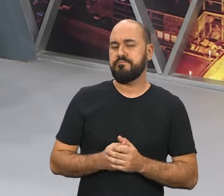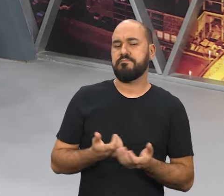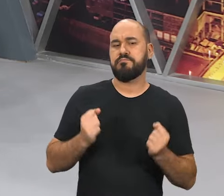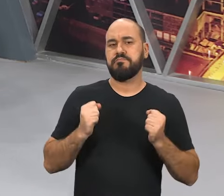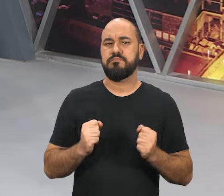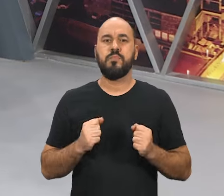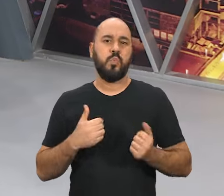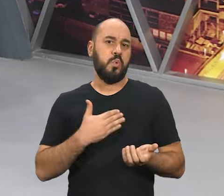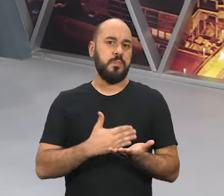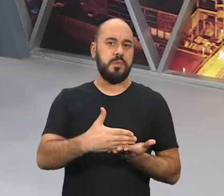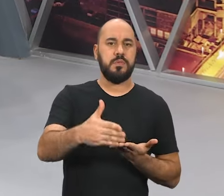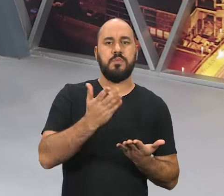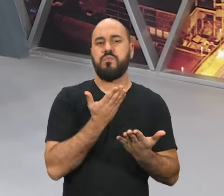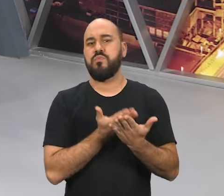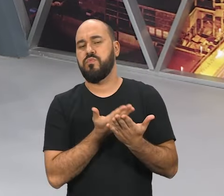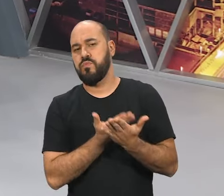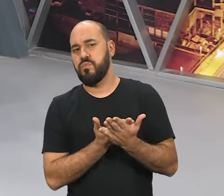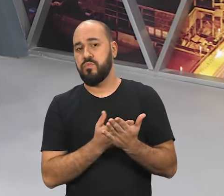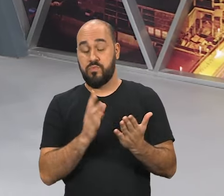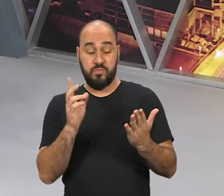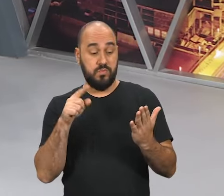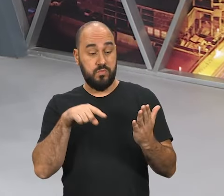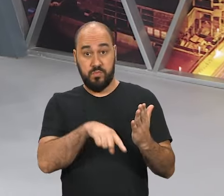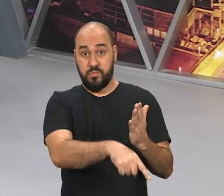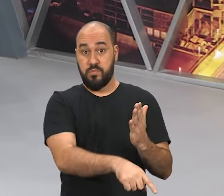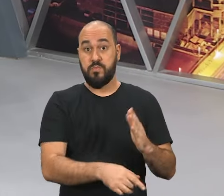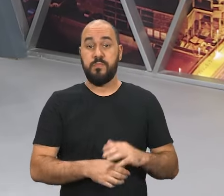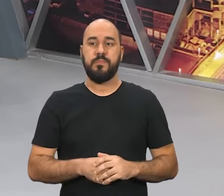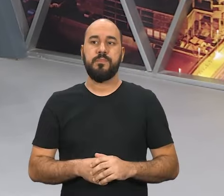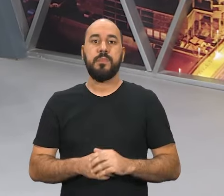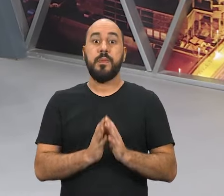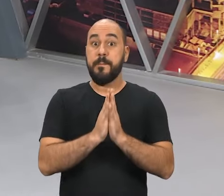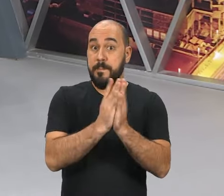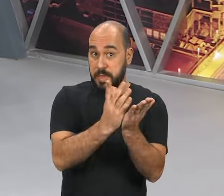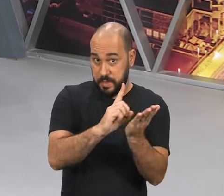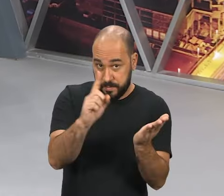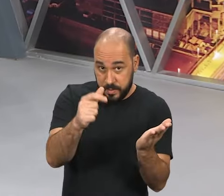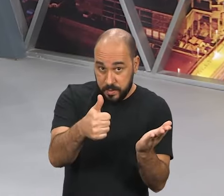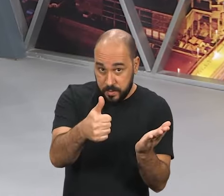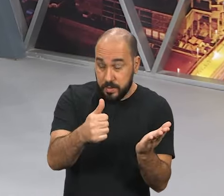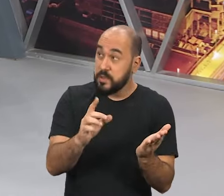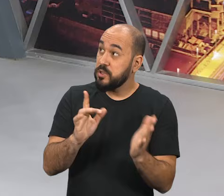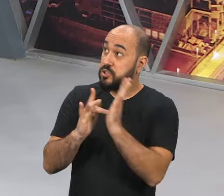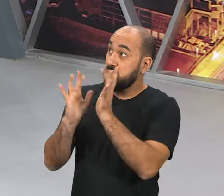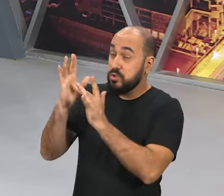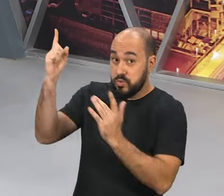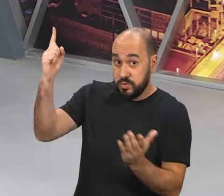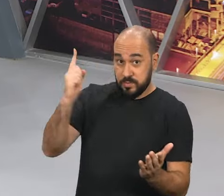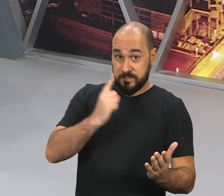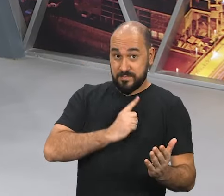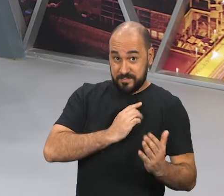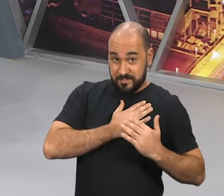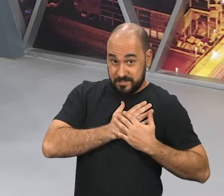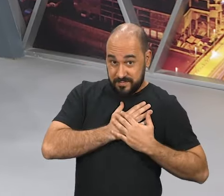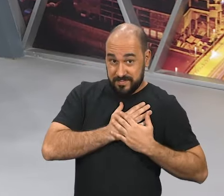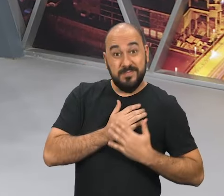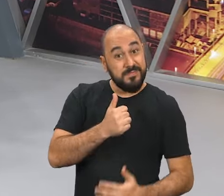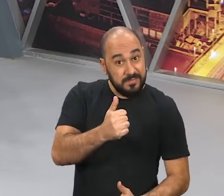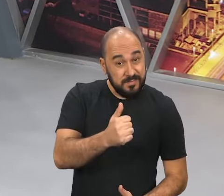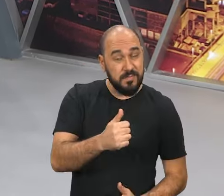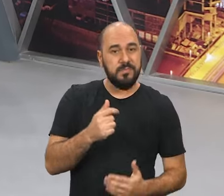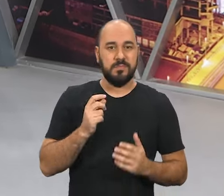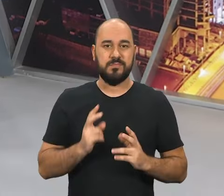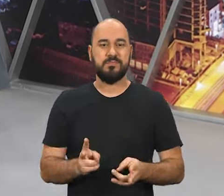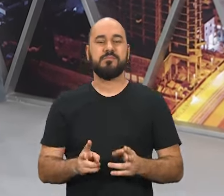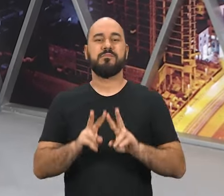podemos começar o estudo propriamente dito. Bíblia na mão, Jesus no coração, vamos ao tema de